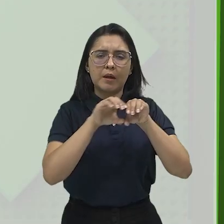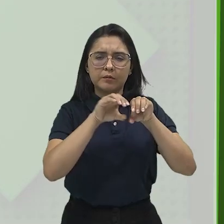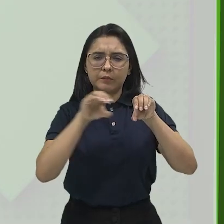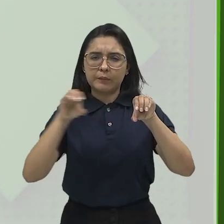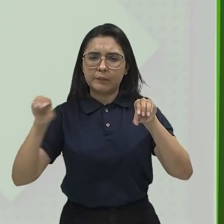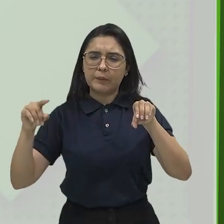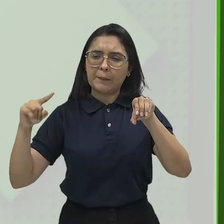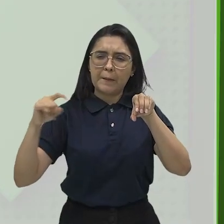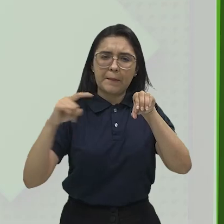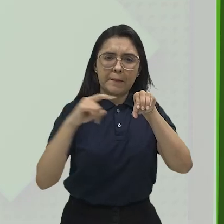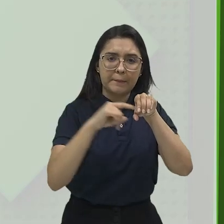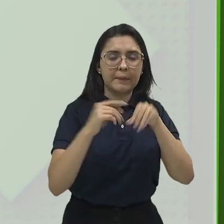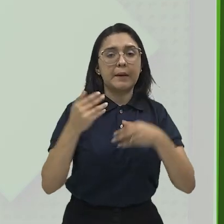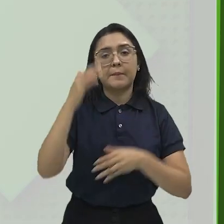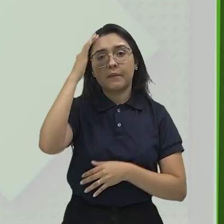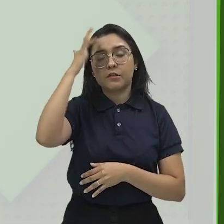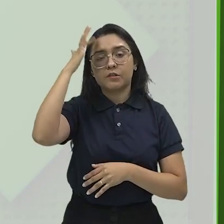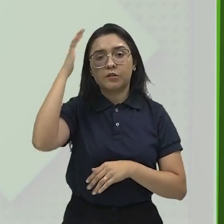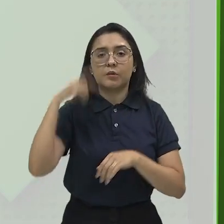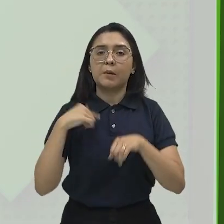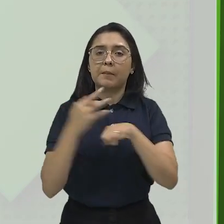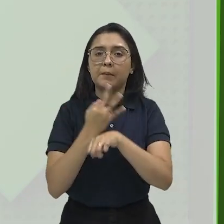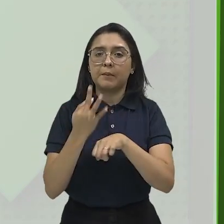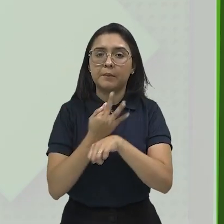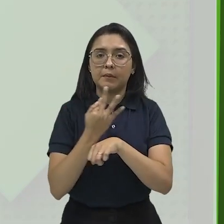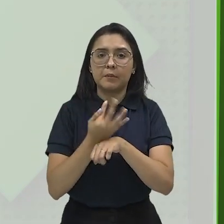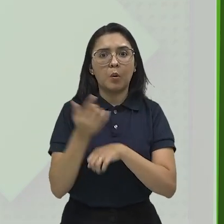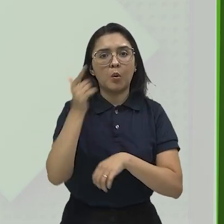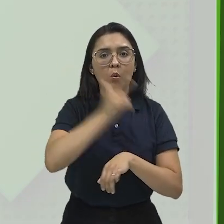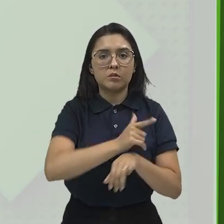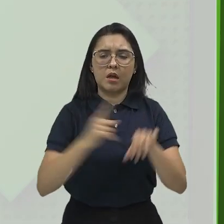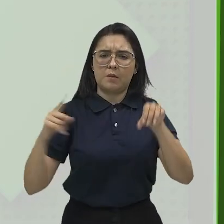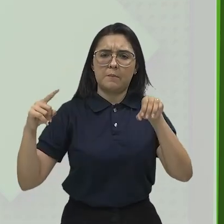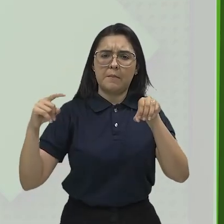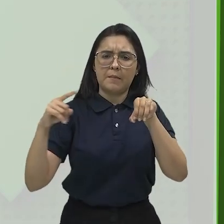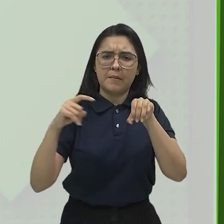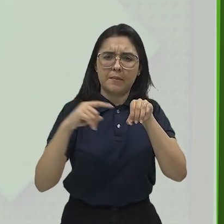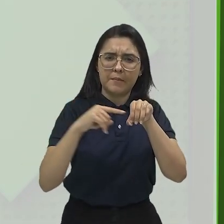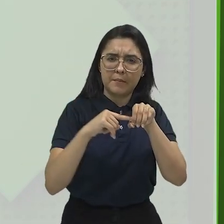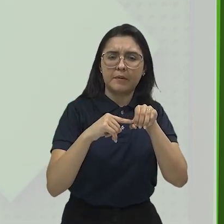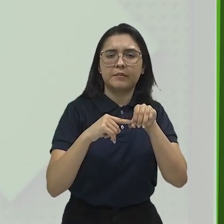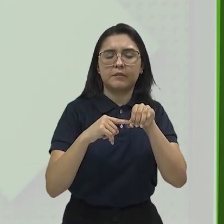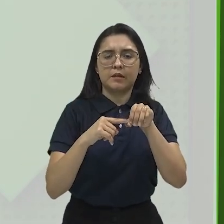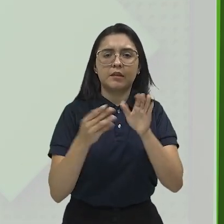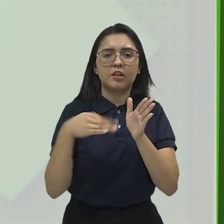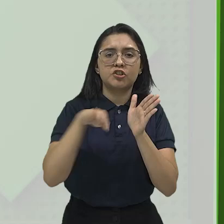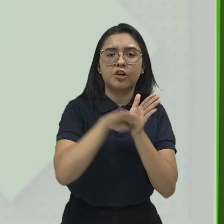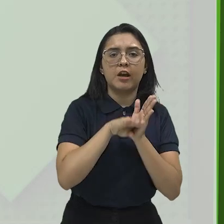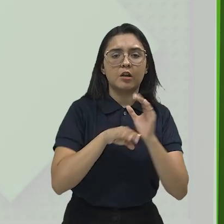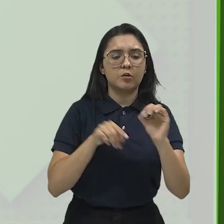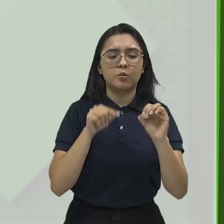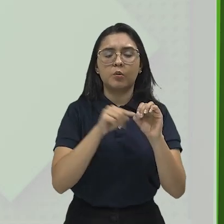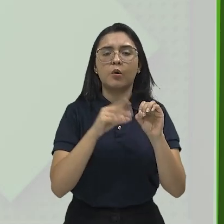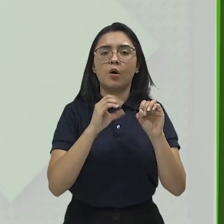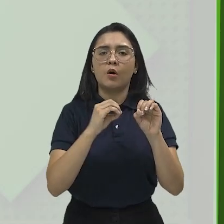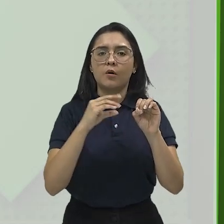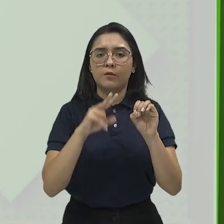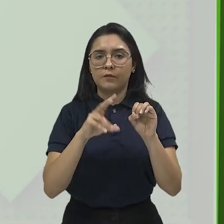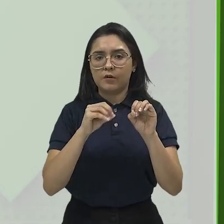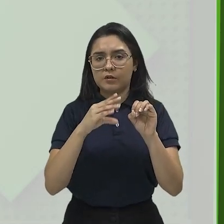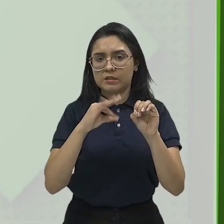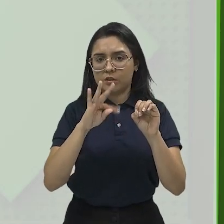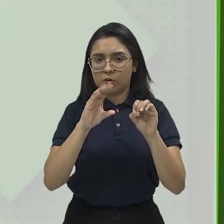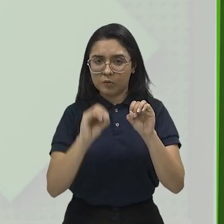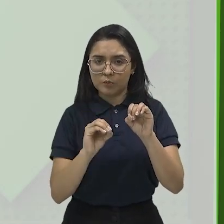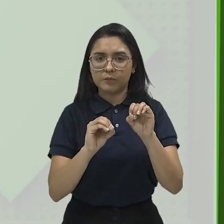Imagine a resistência que tem o espermatozoide de passar por todo esse canal até chegar no ovócito